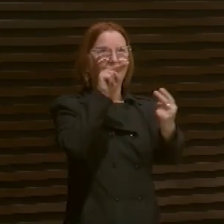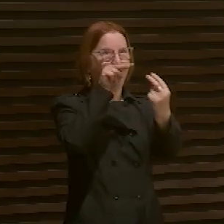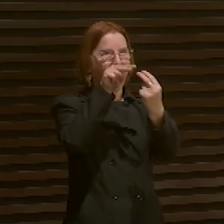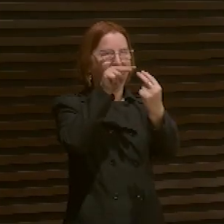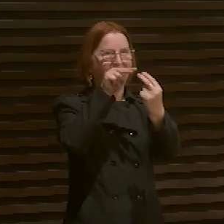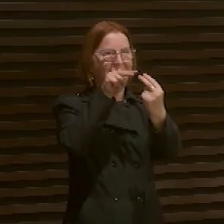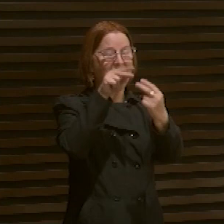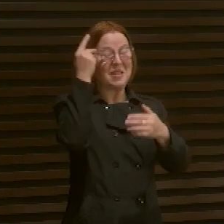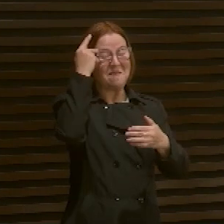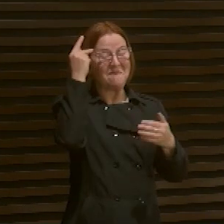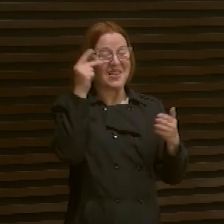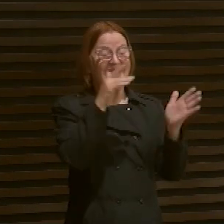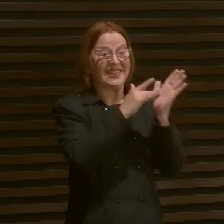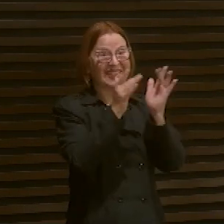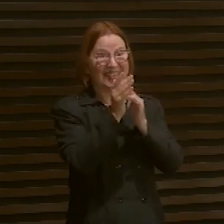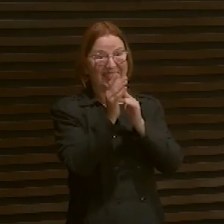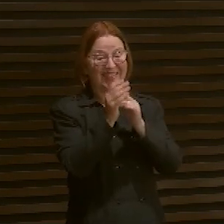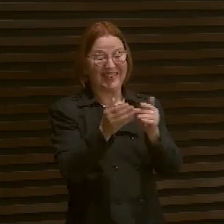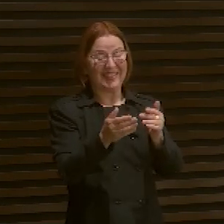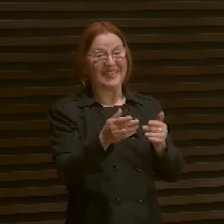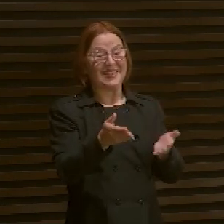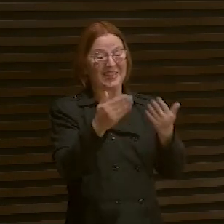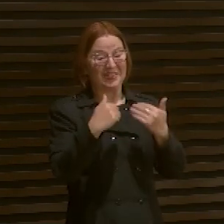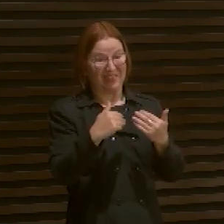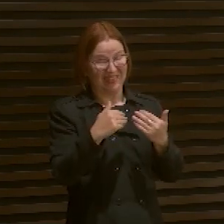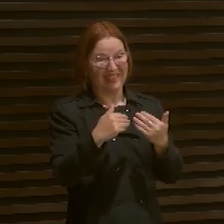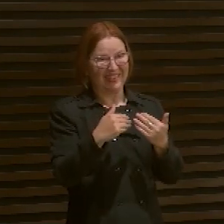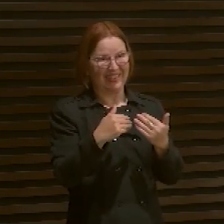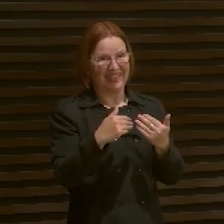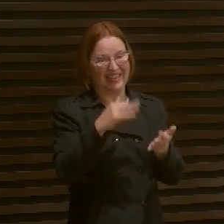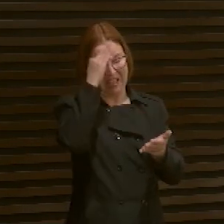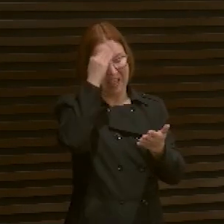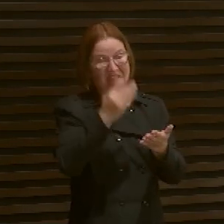o autor e consumador da nossa fé, Jesus.